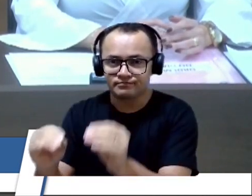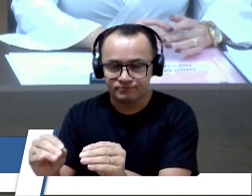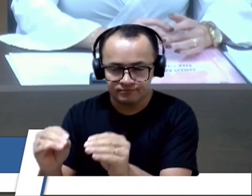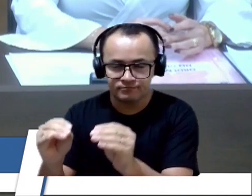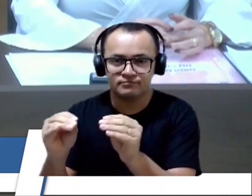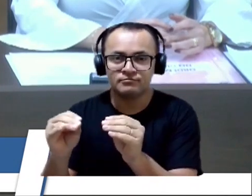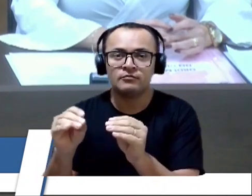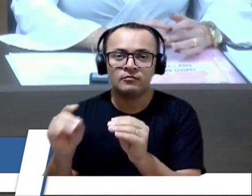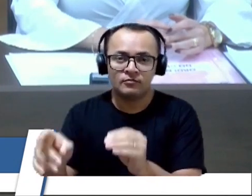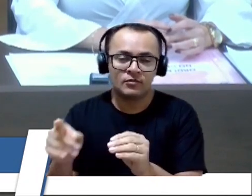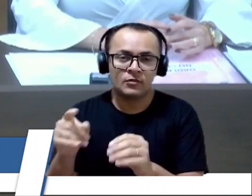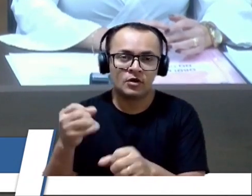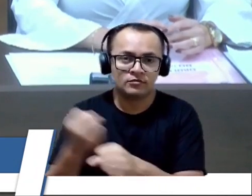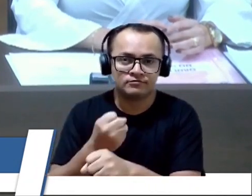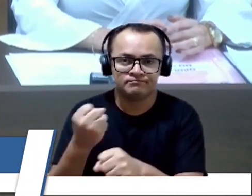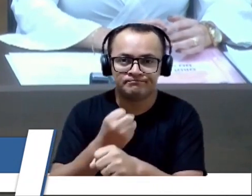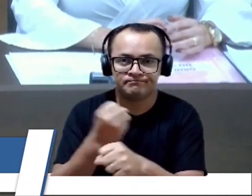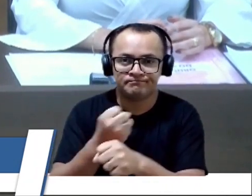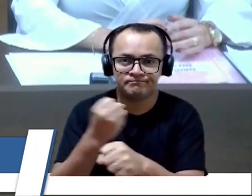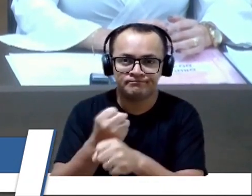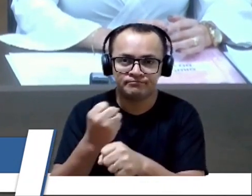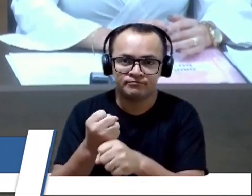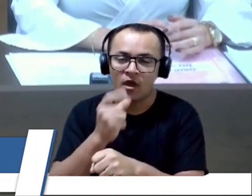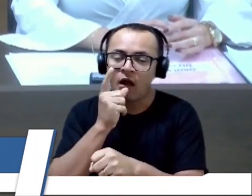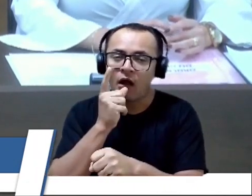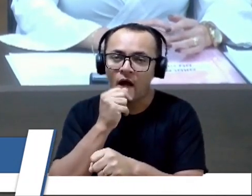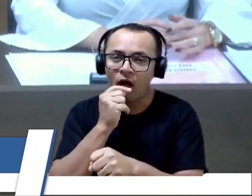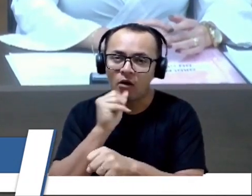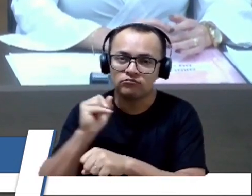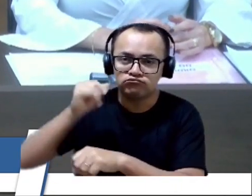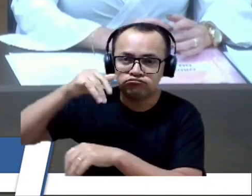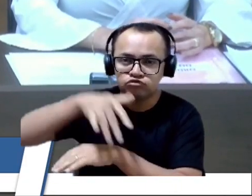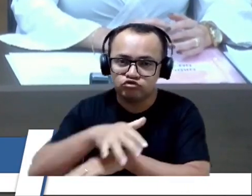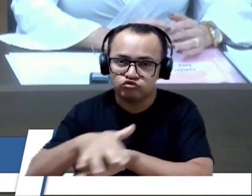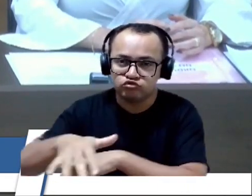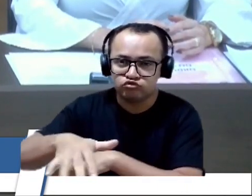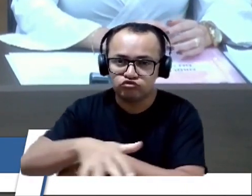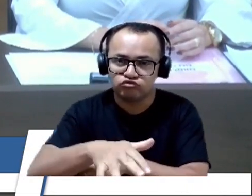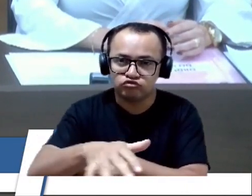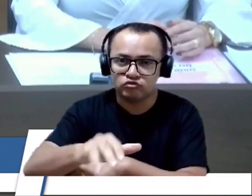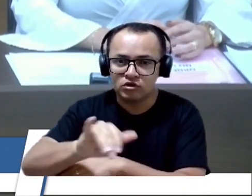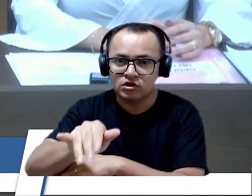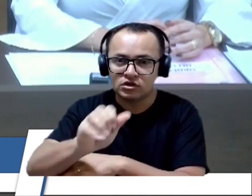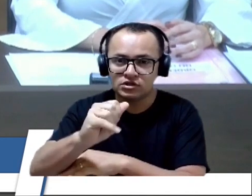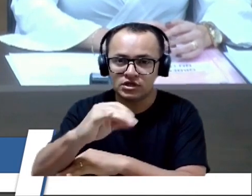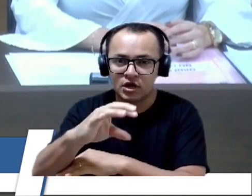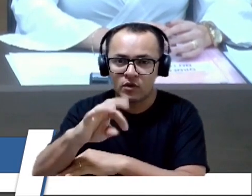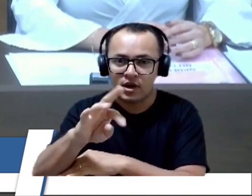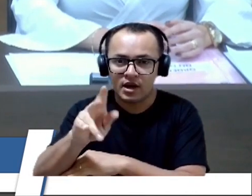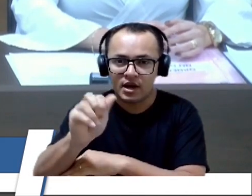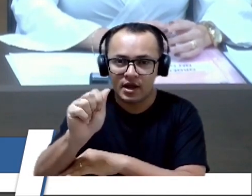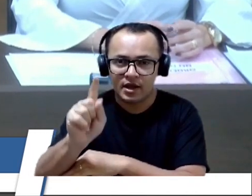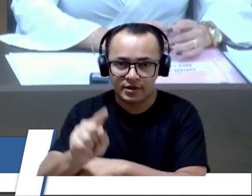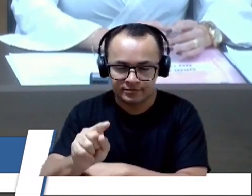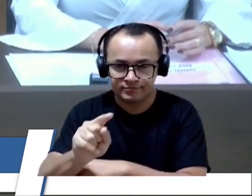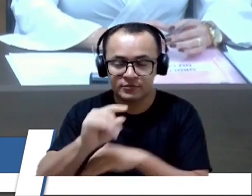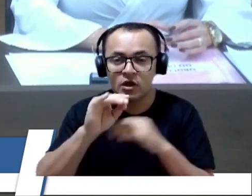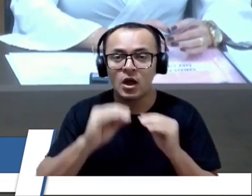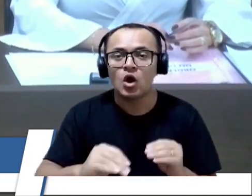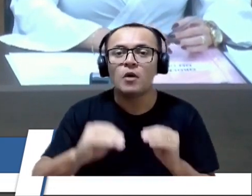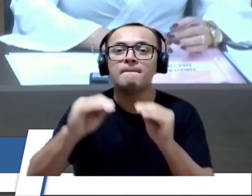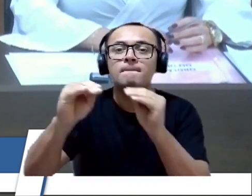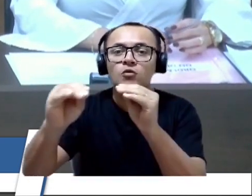da construção da usina hidrelétrica de Jaguará. Na ocasião, se mudaram para a